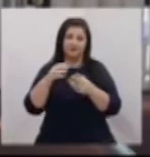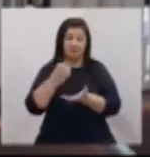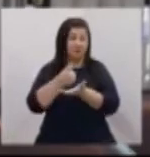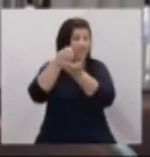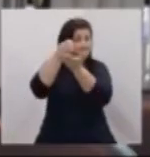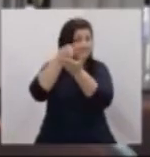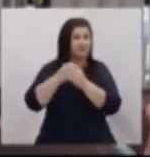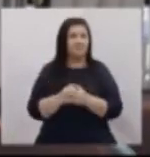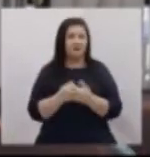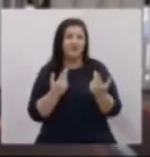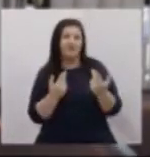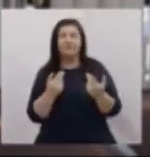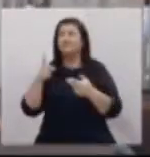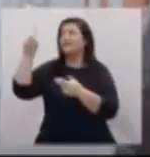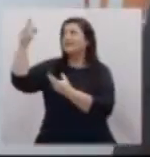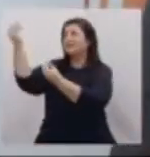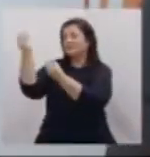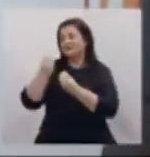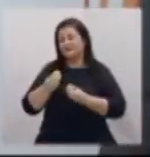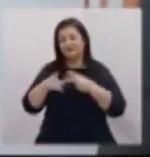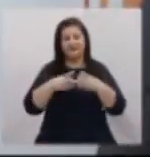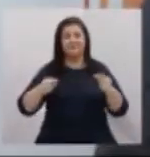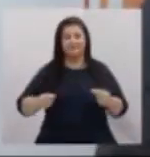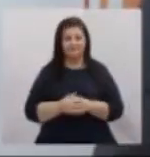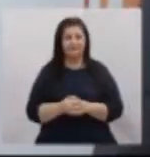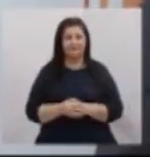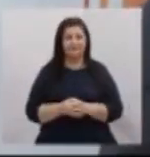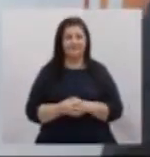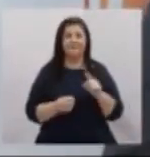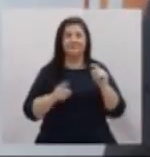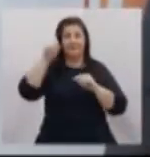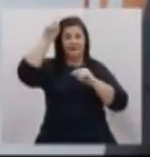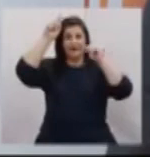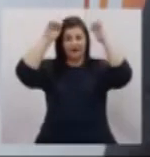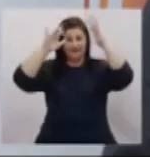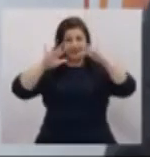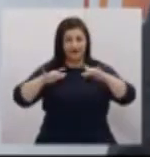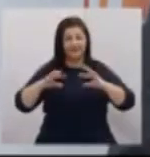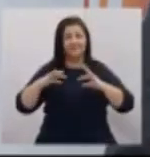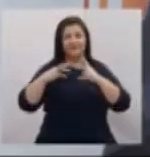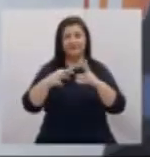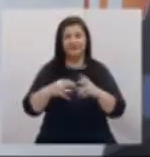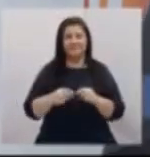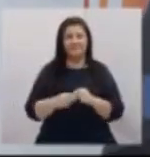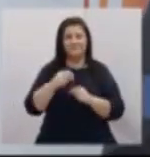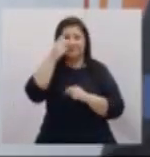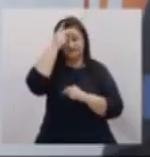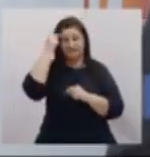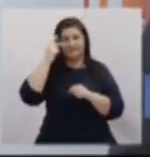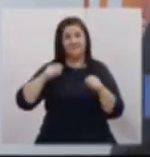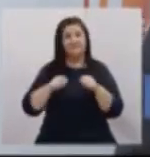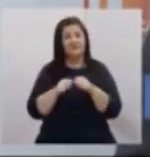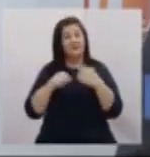uma maneira assim que é um presente de Deus para mim. Que Deus abençoe a todos presentes nesta sessão de Câmara, na qual homenageia